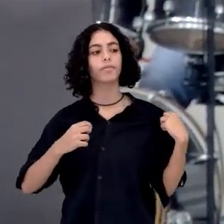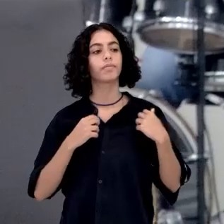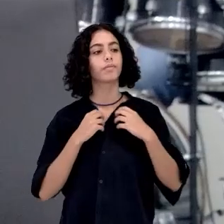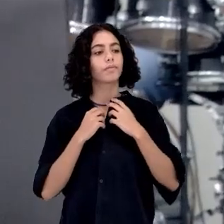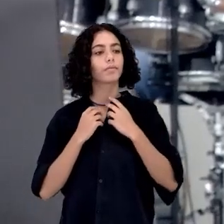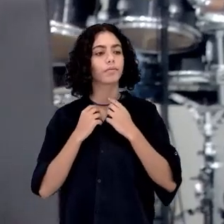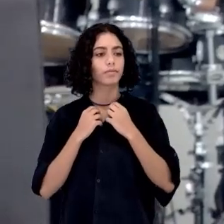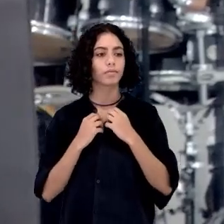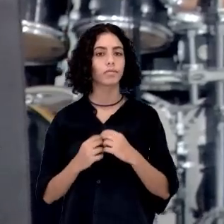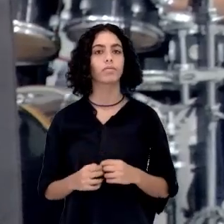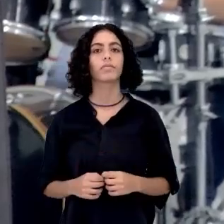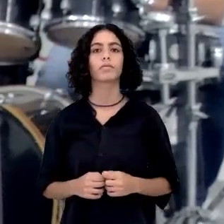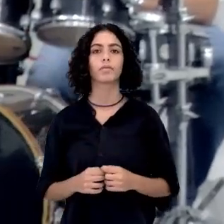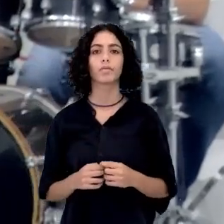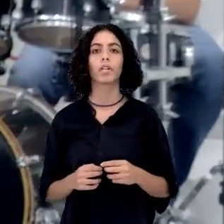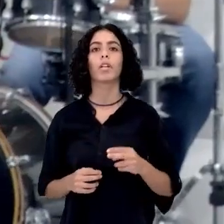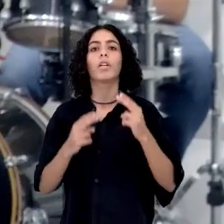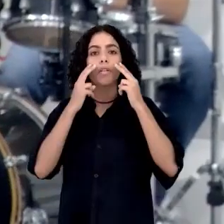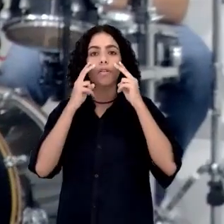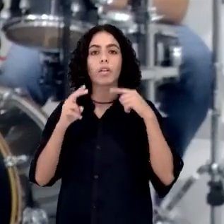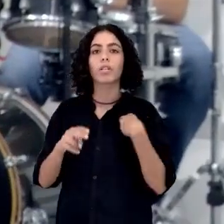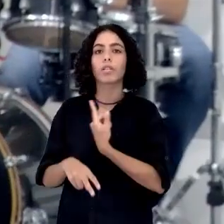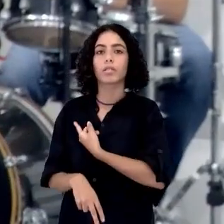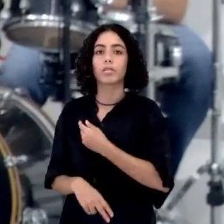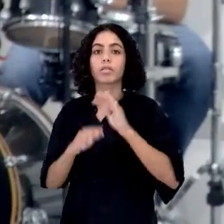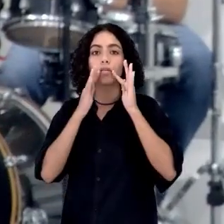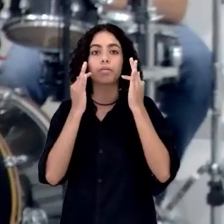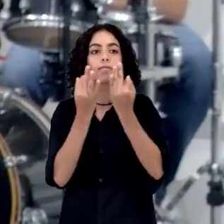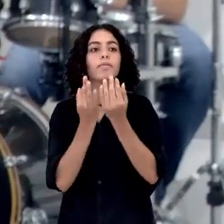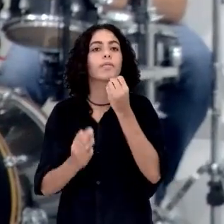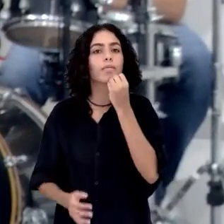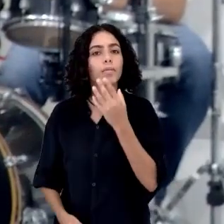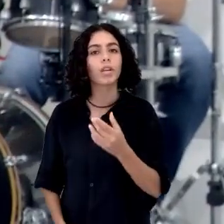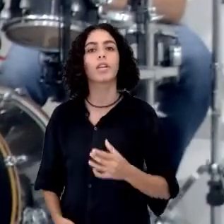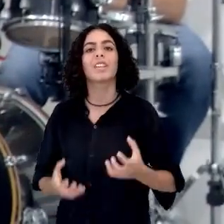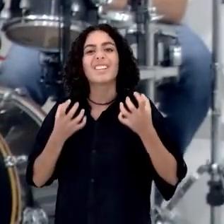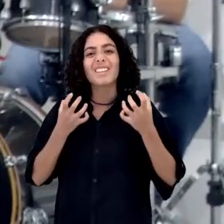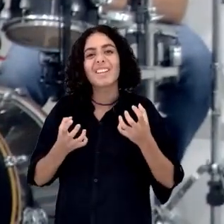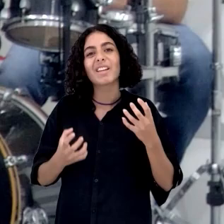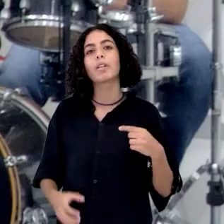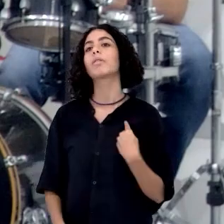Todos nós aqui queremos os nossos filhos, esposa, marido, seguros.